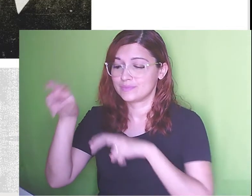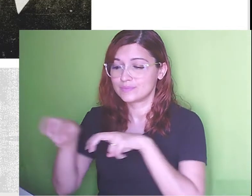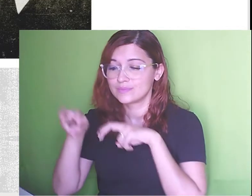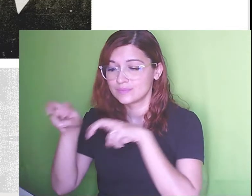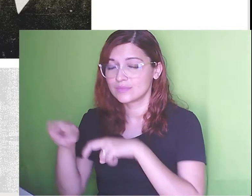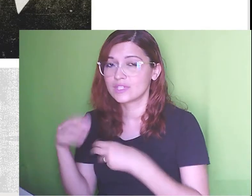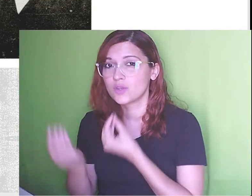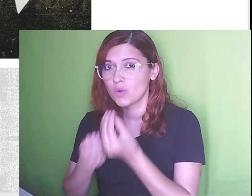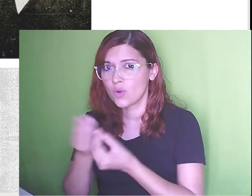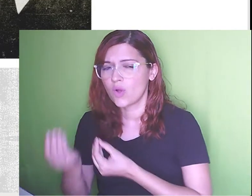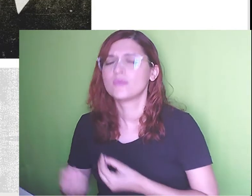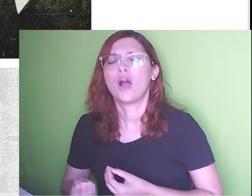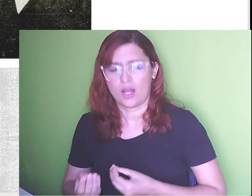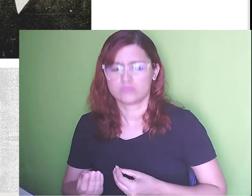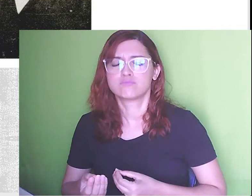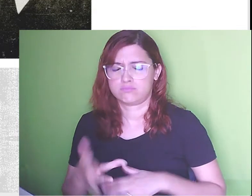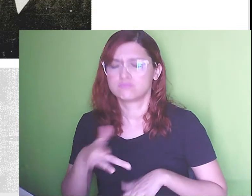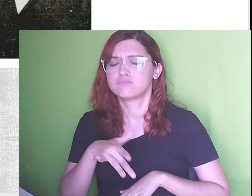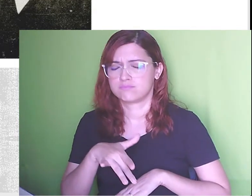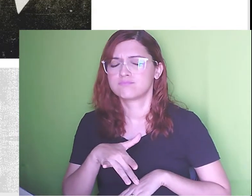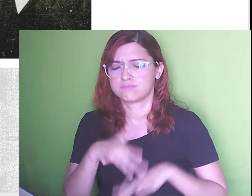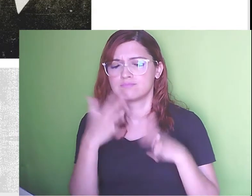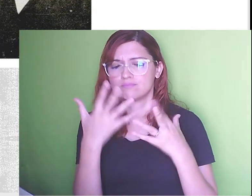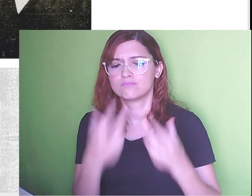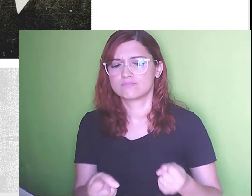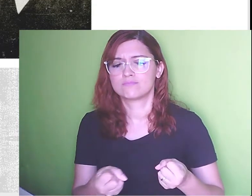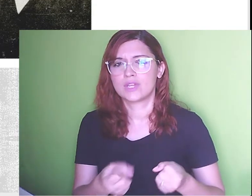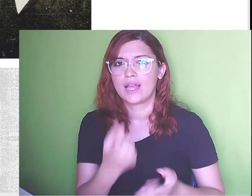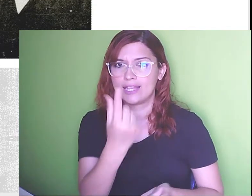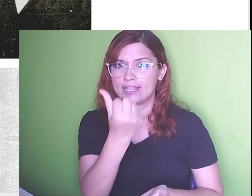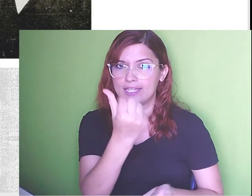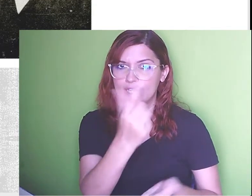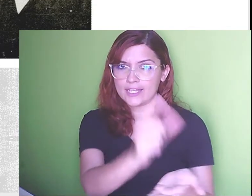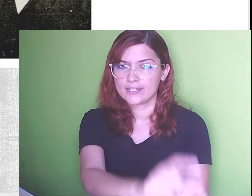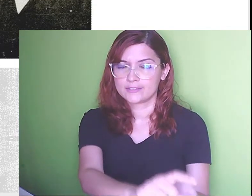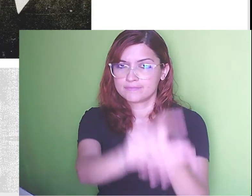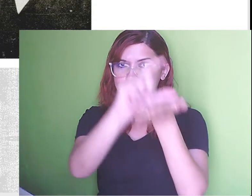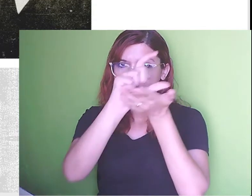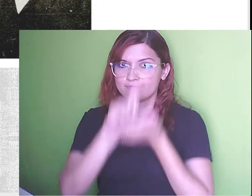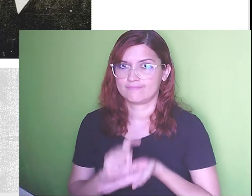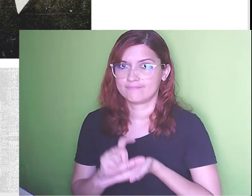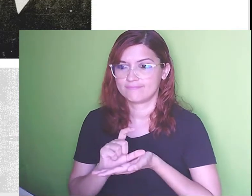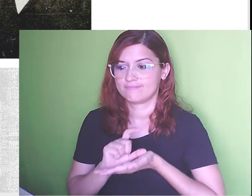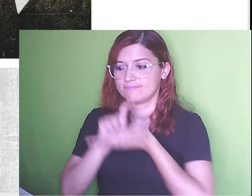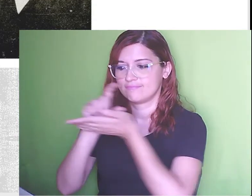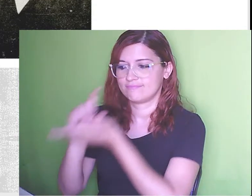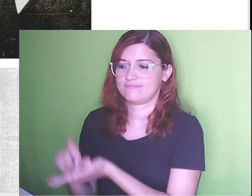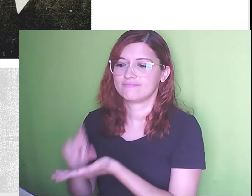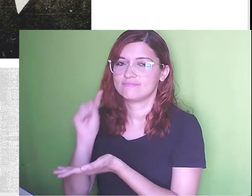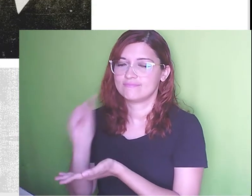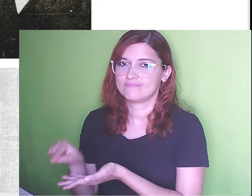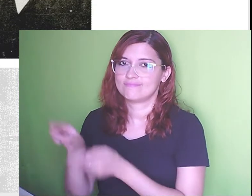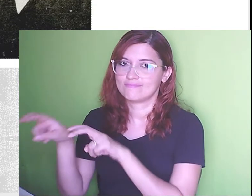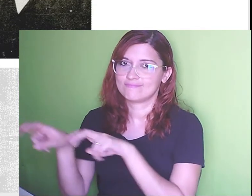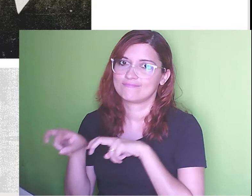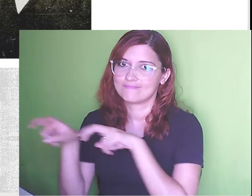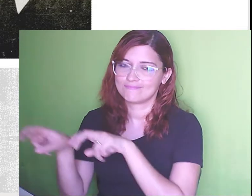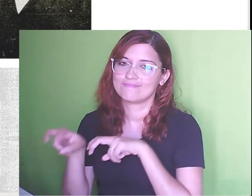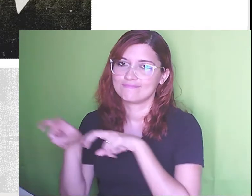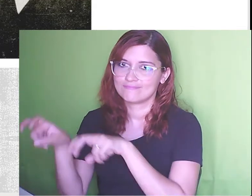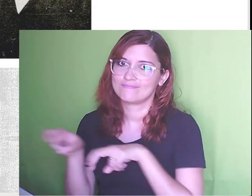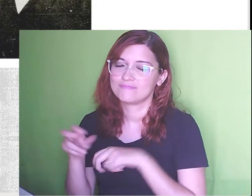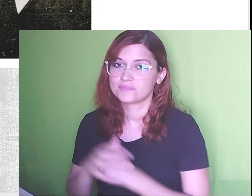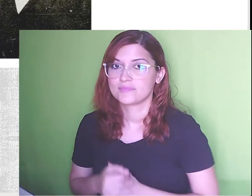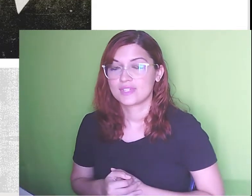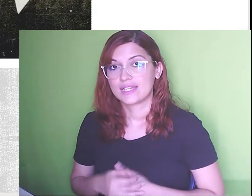Mas os proprietários rurais aceitavam esse empréstimo e investiam o dinheiro em suas